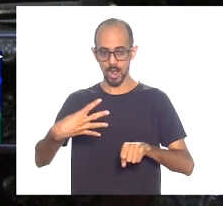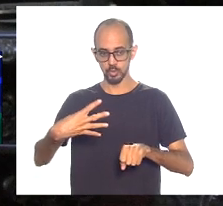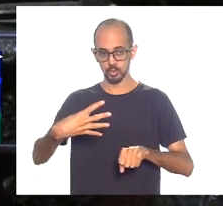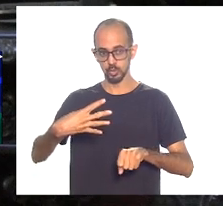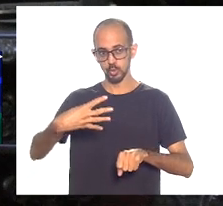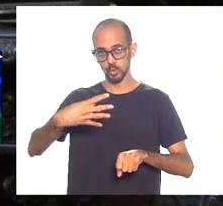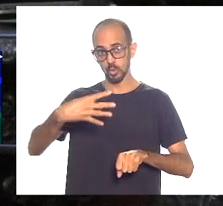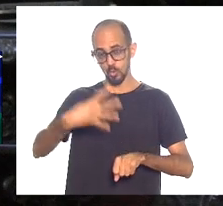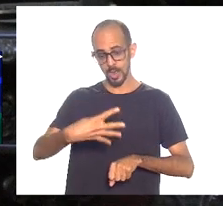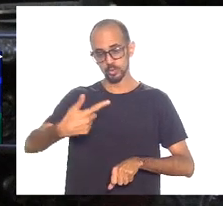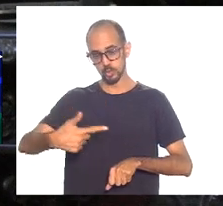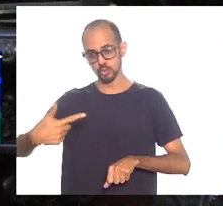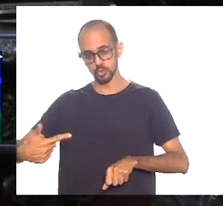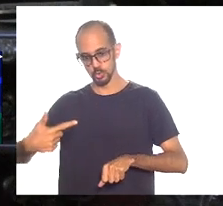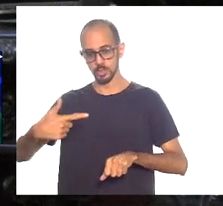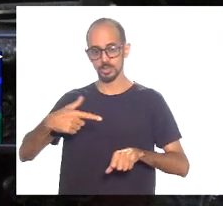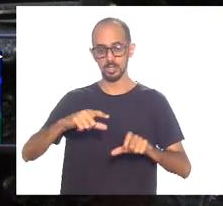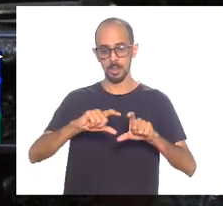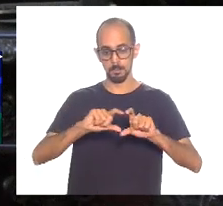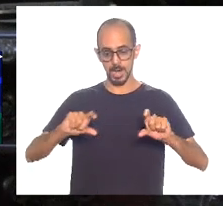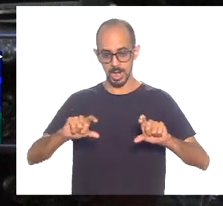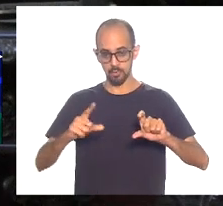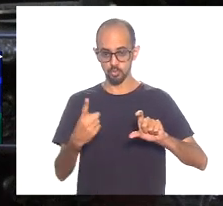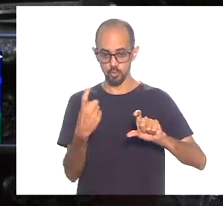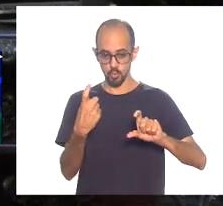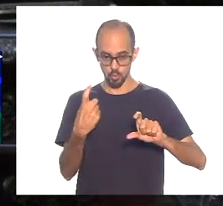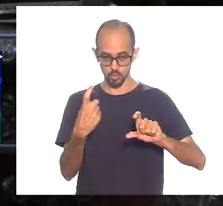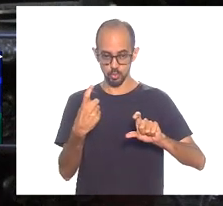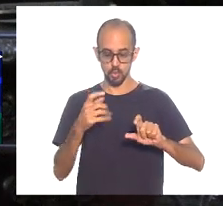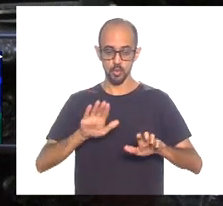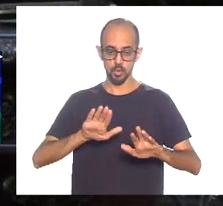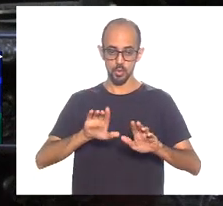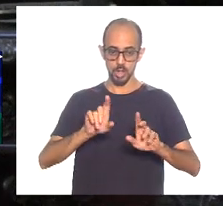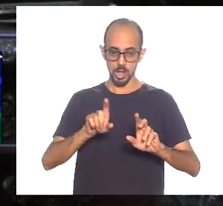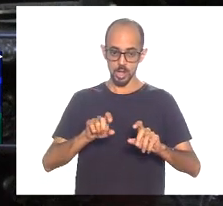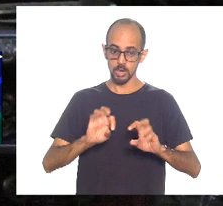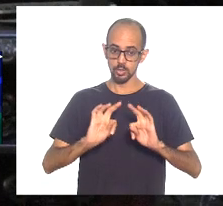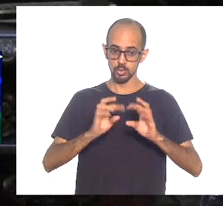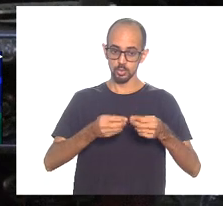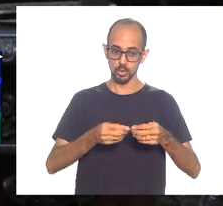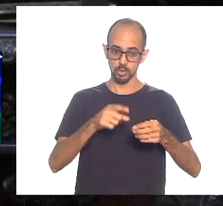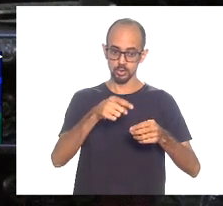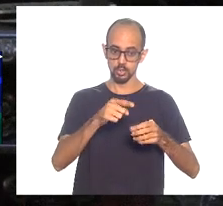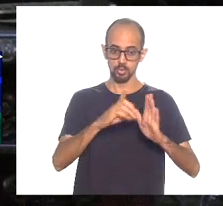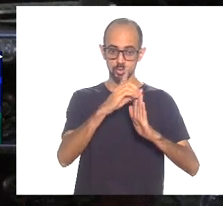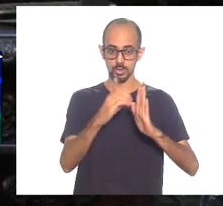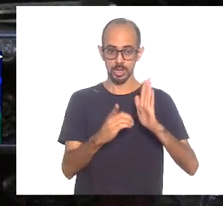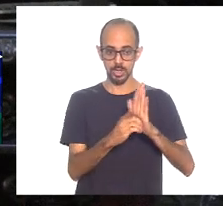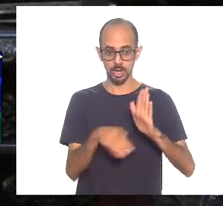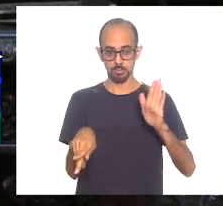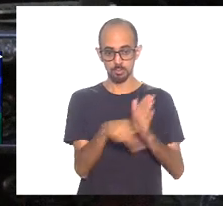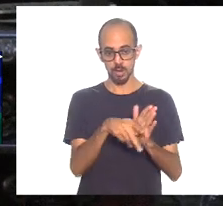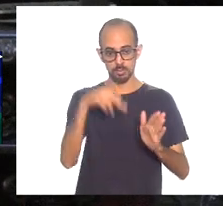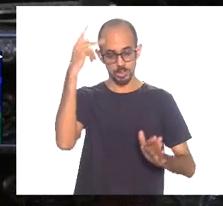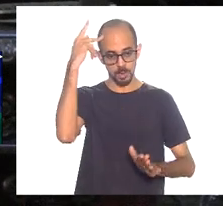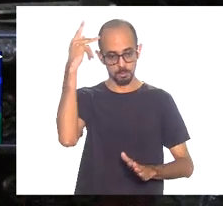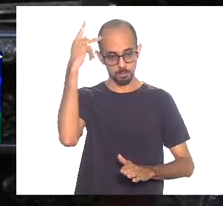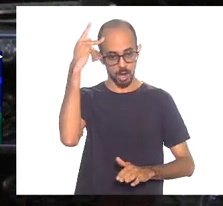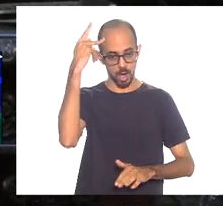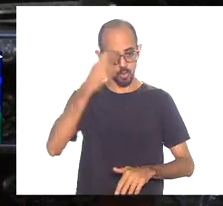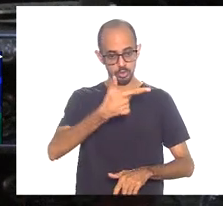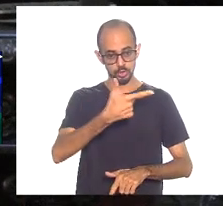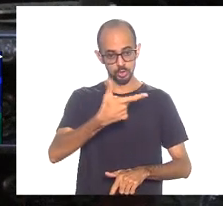429 para o único e tem dois ambos do Decreto Paulista 45.490 de